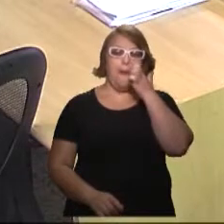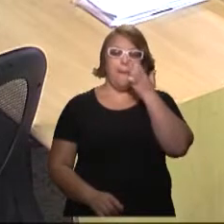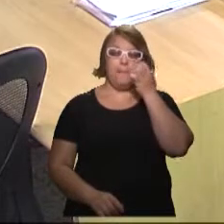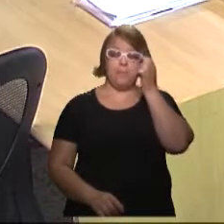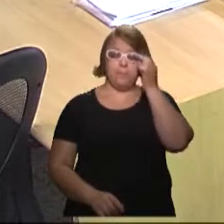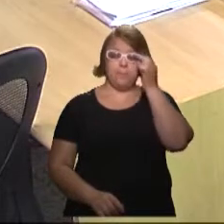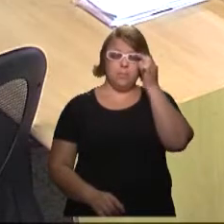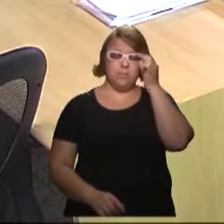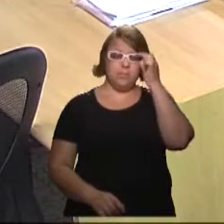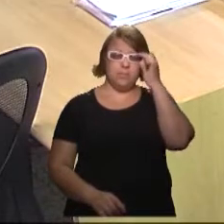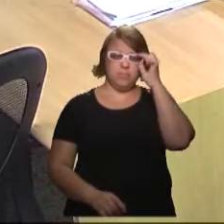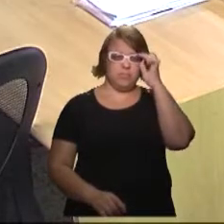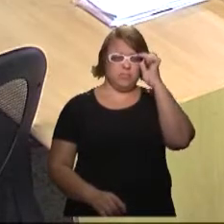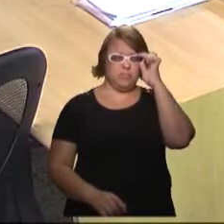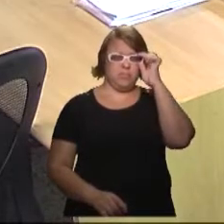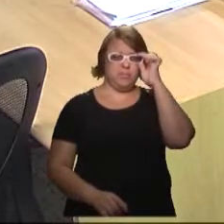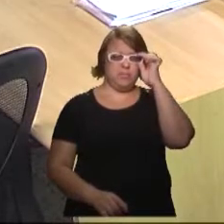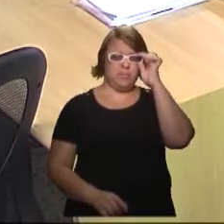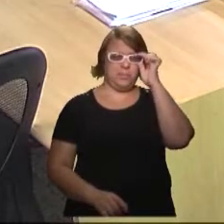Poliana.